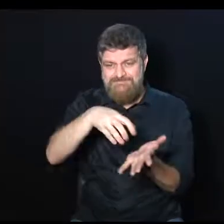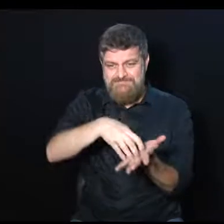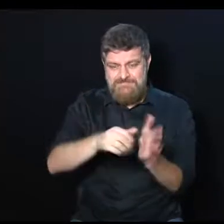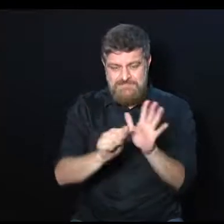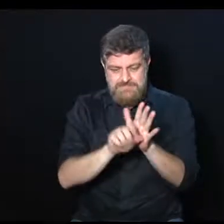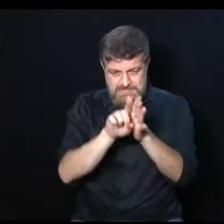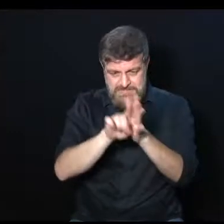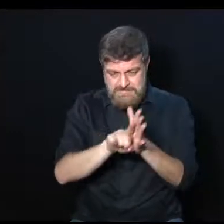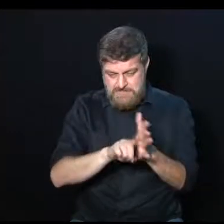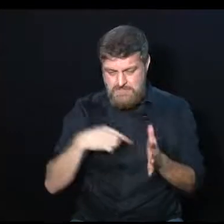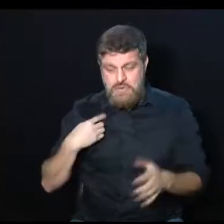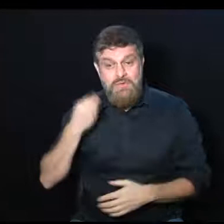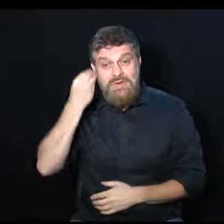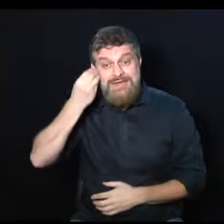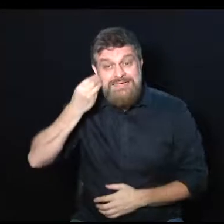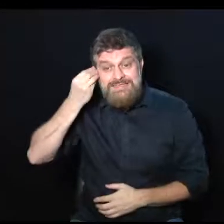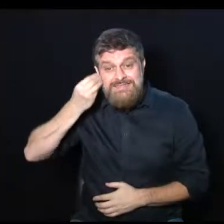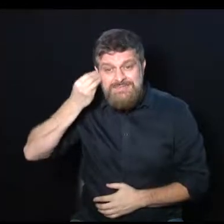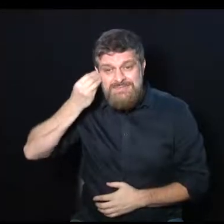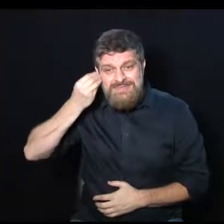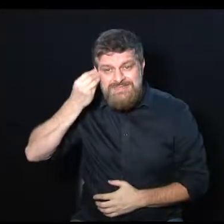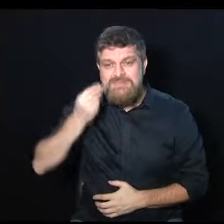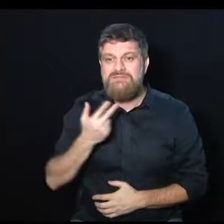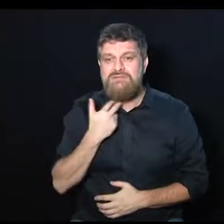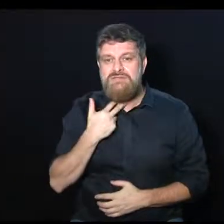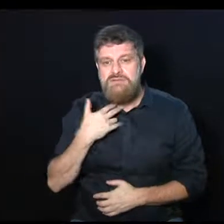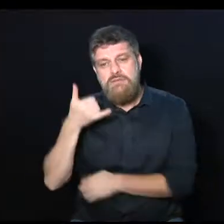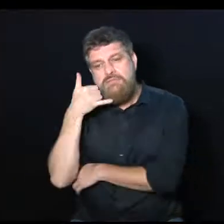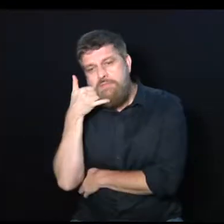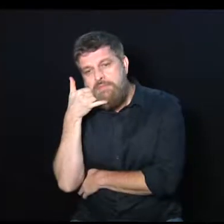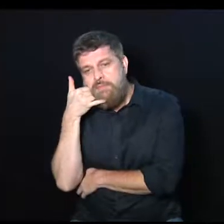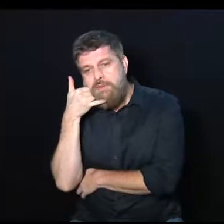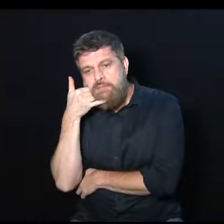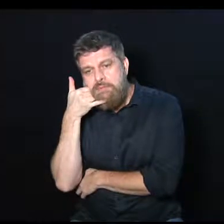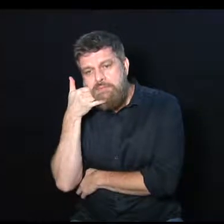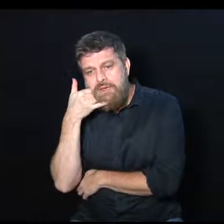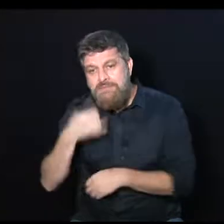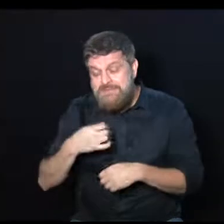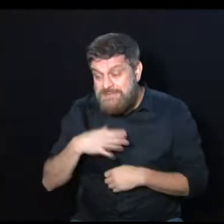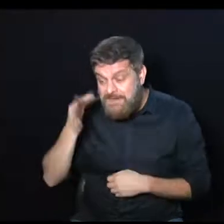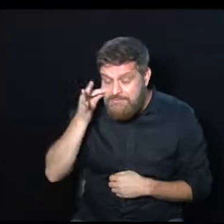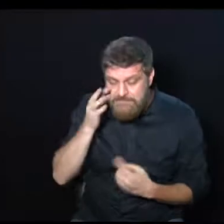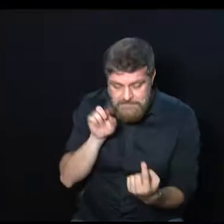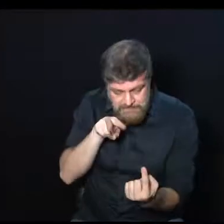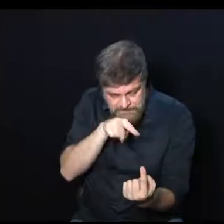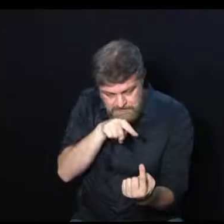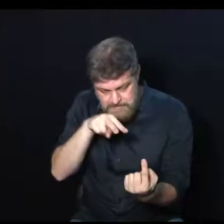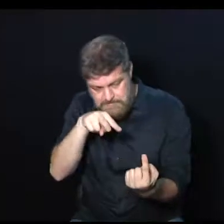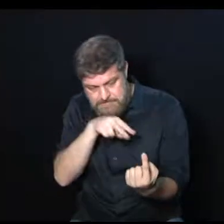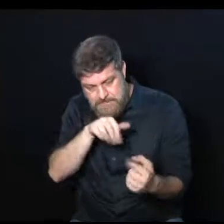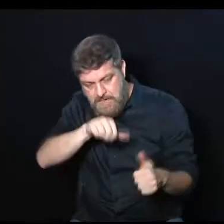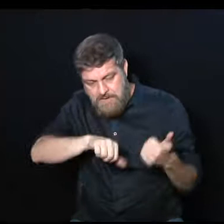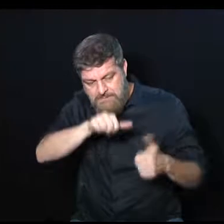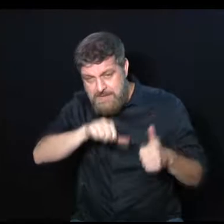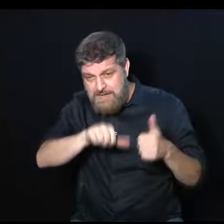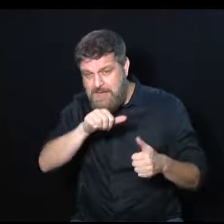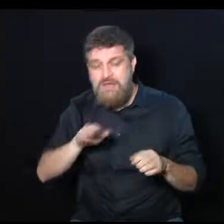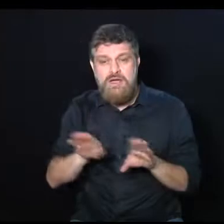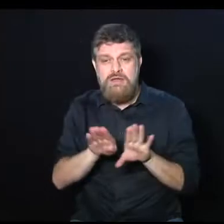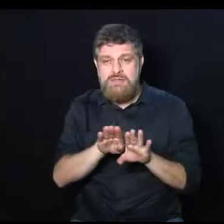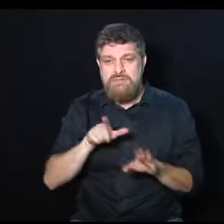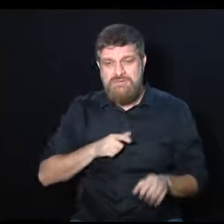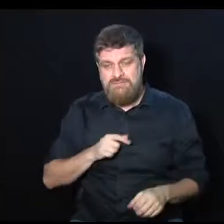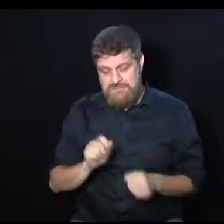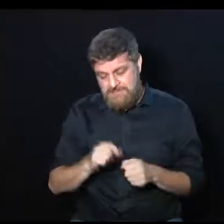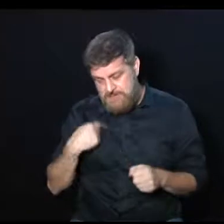experiência clínica acumulada. Então, não adianta só ficar atendendo o telefone se você não vê o paciente, se você não segue o paciente. Isso propiciou não só para a